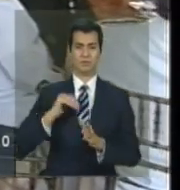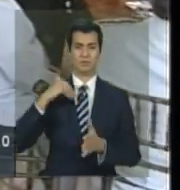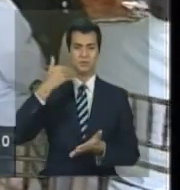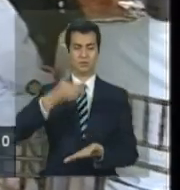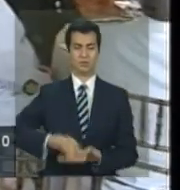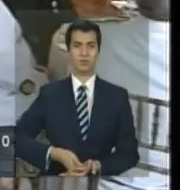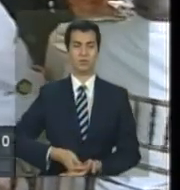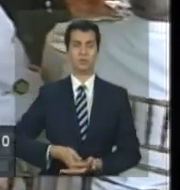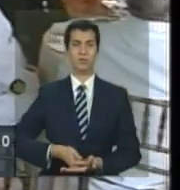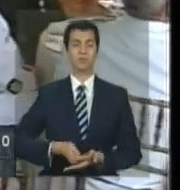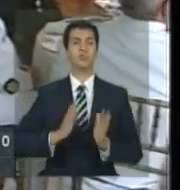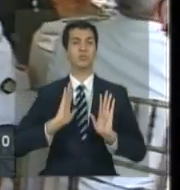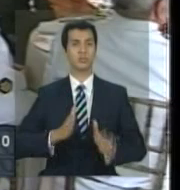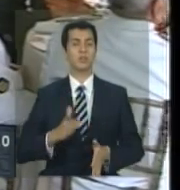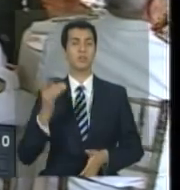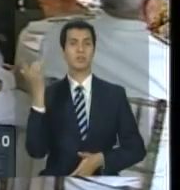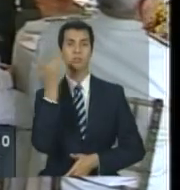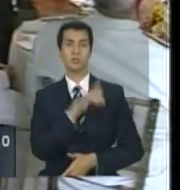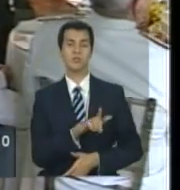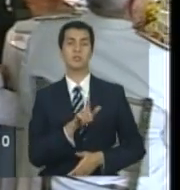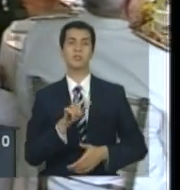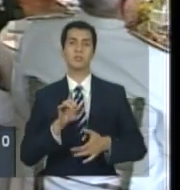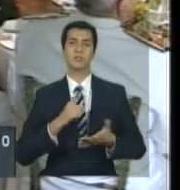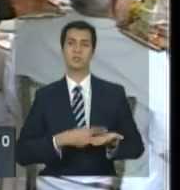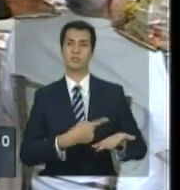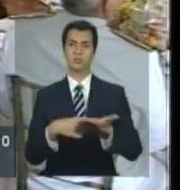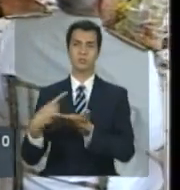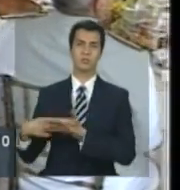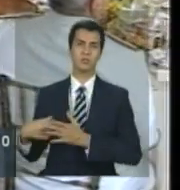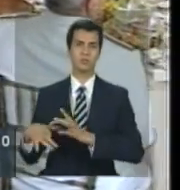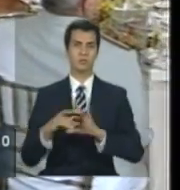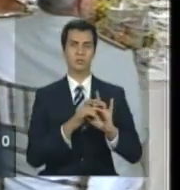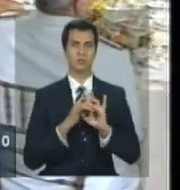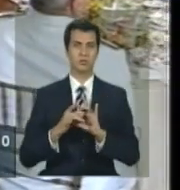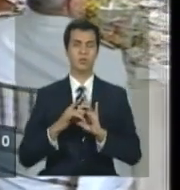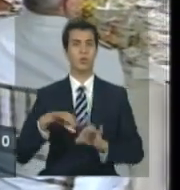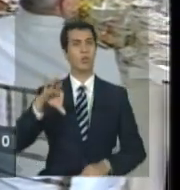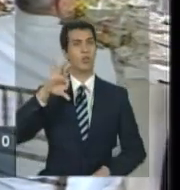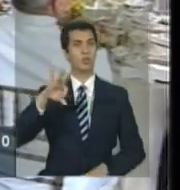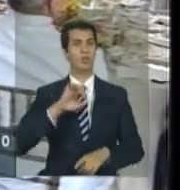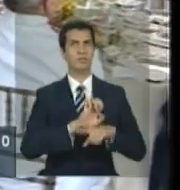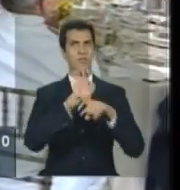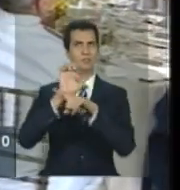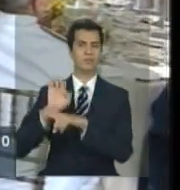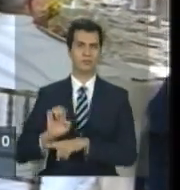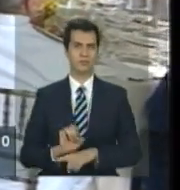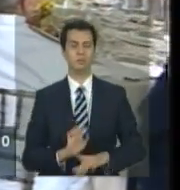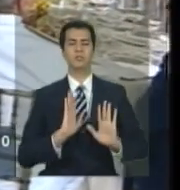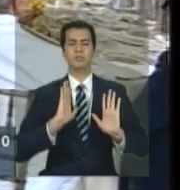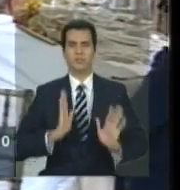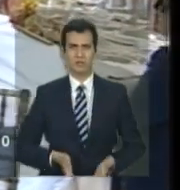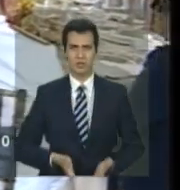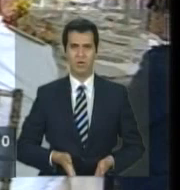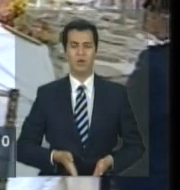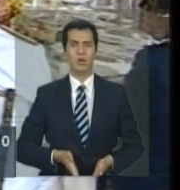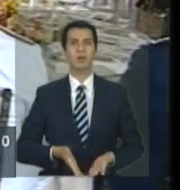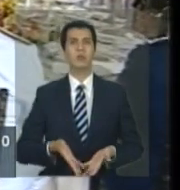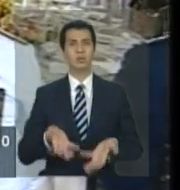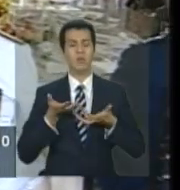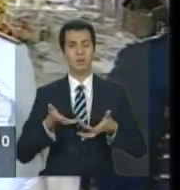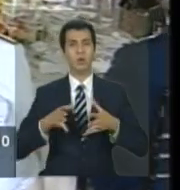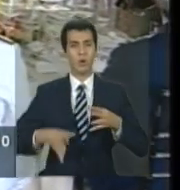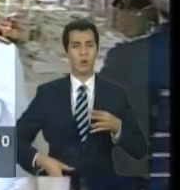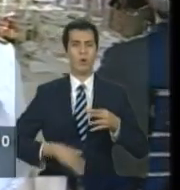deste plano, já construímos as parcerias com 9 dos governos estaduais para